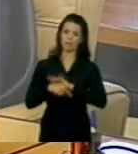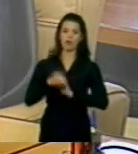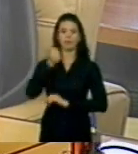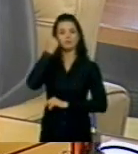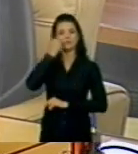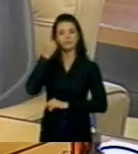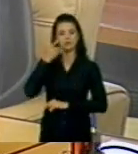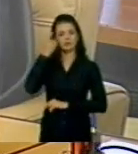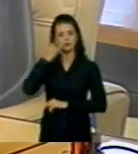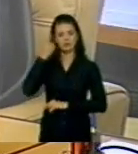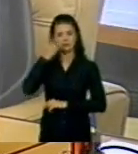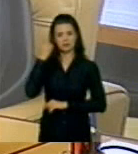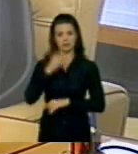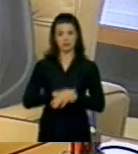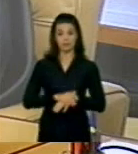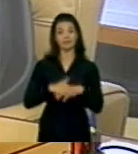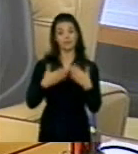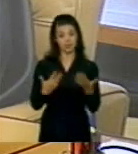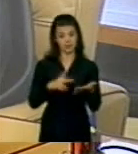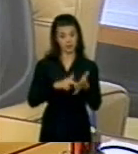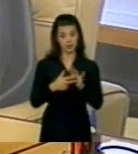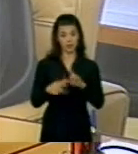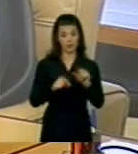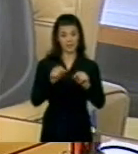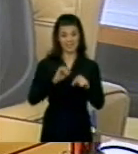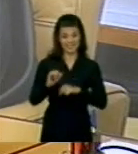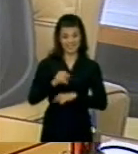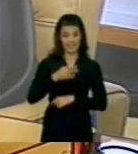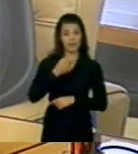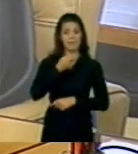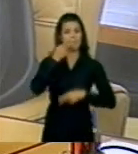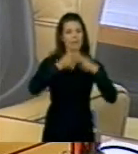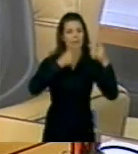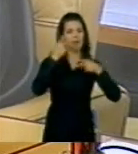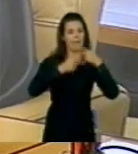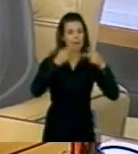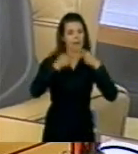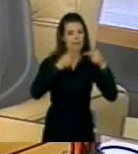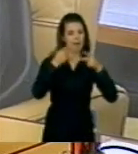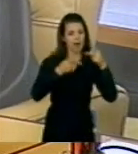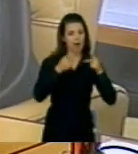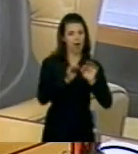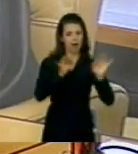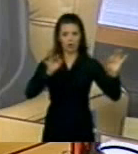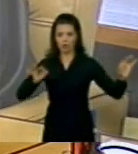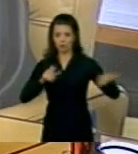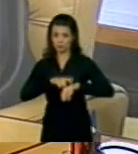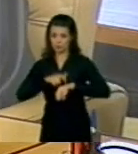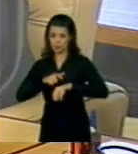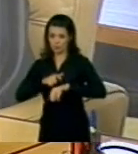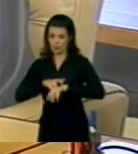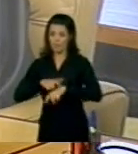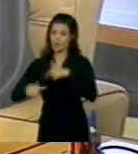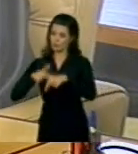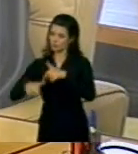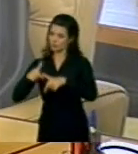Ou seja, se as palavras forem proferidas num contexto desvinculado do exercício do mandato, não há